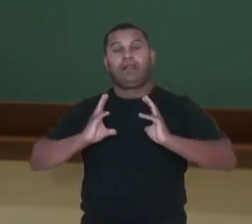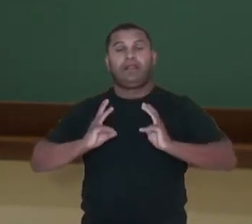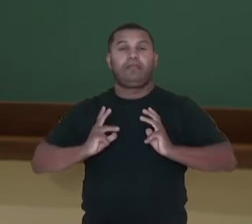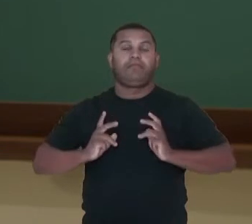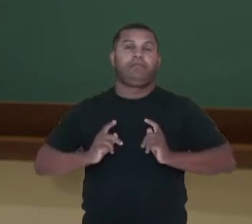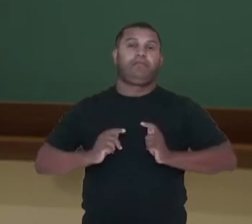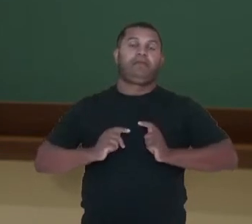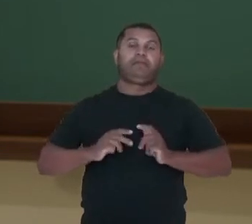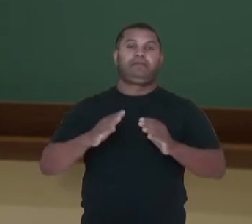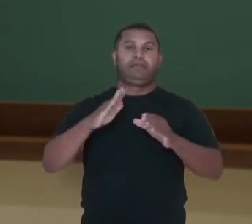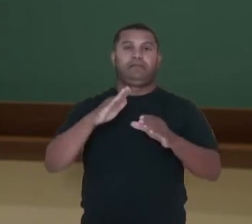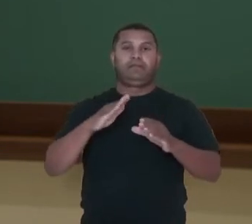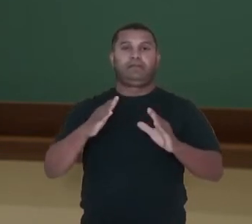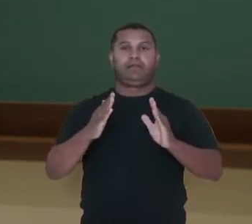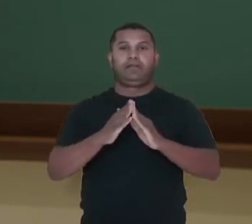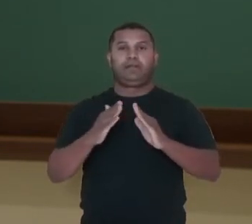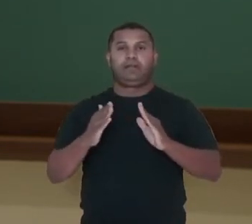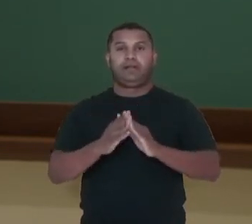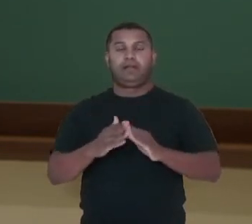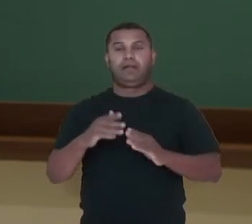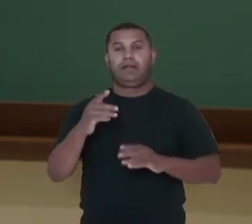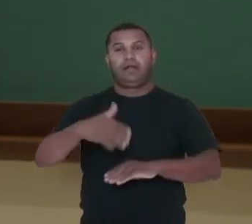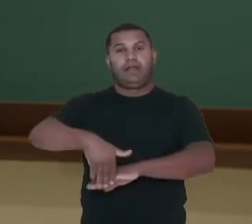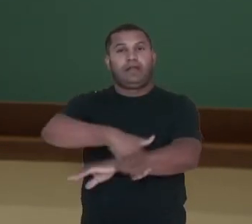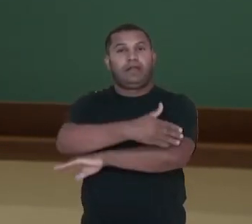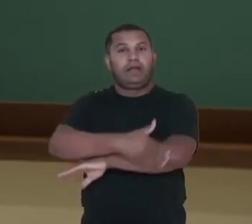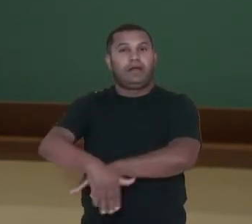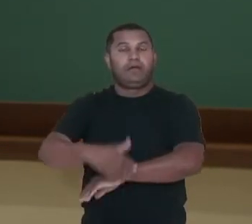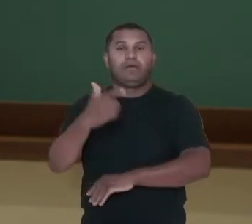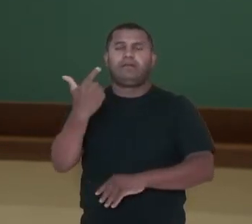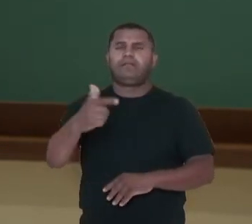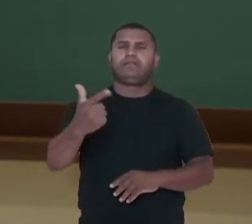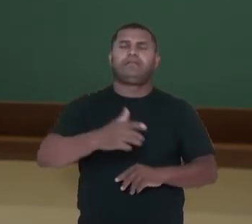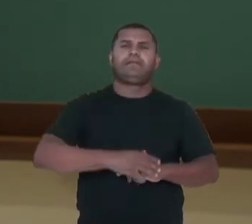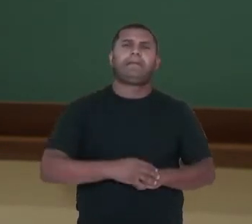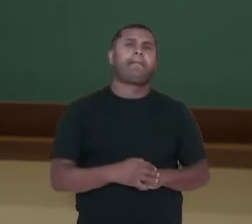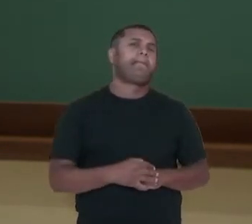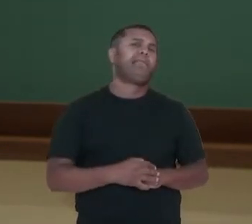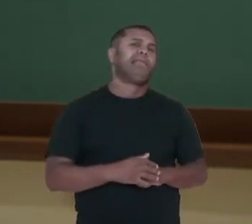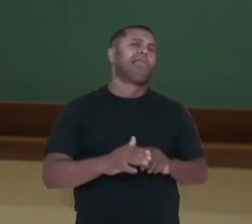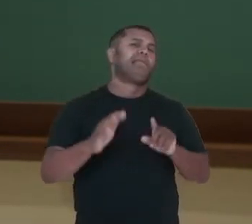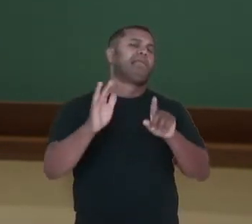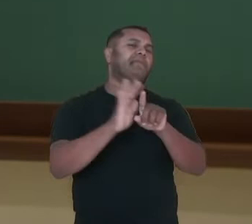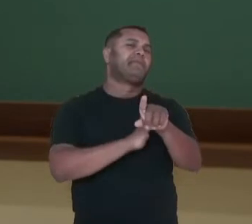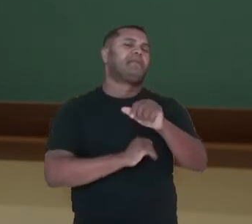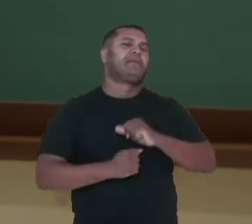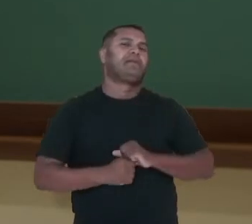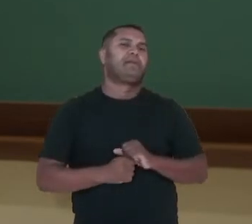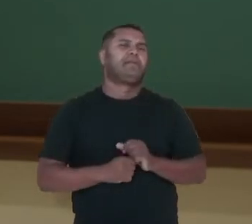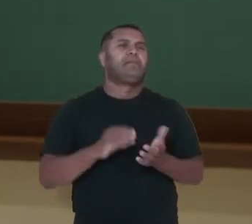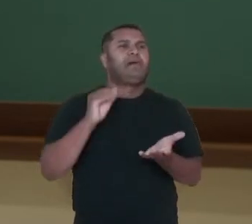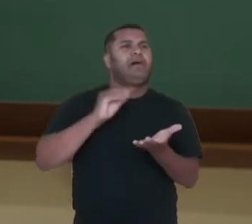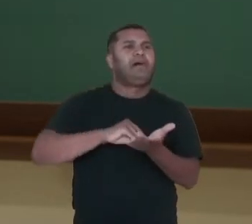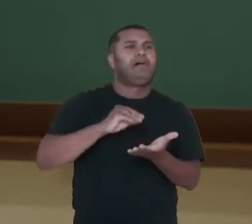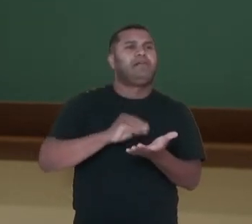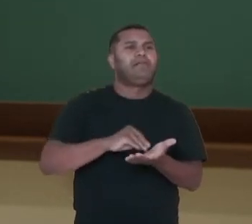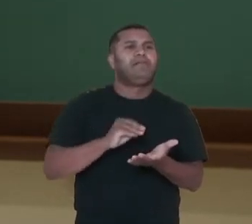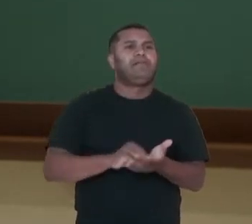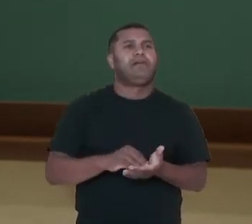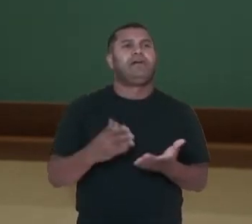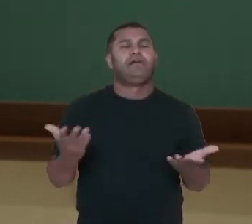da importância, né, do saneamento básico. Aí eu pergunto para você, a falta de saneamento básico